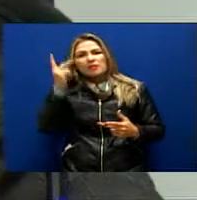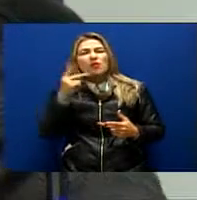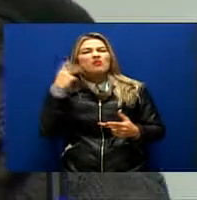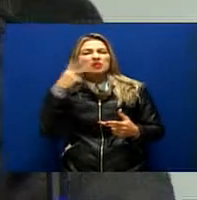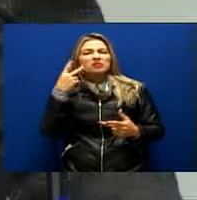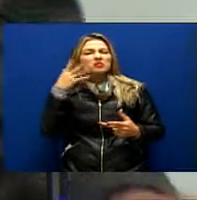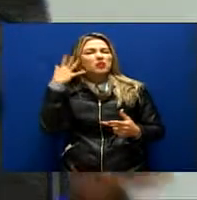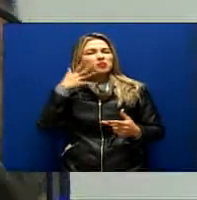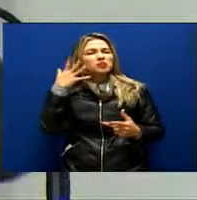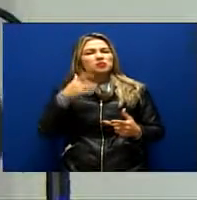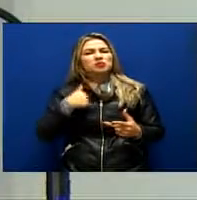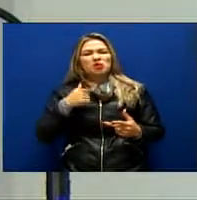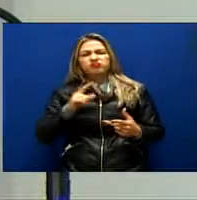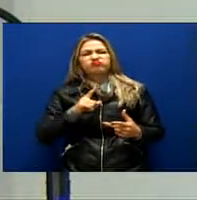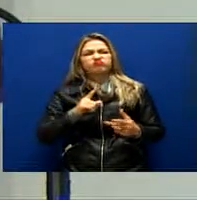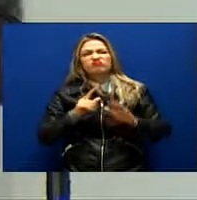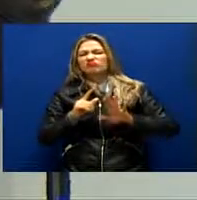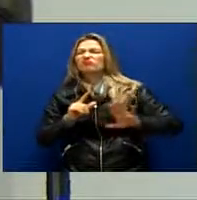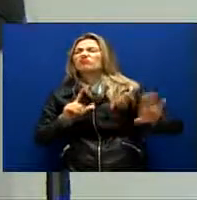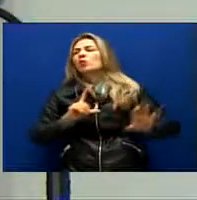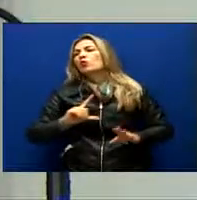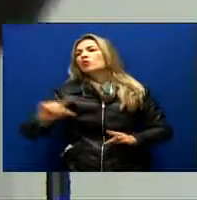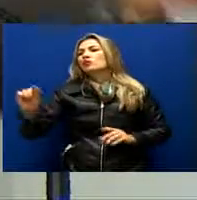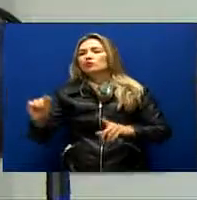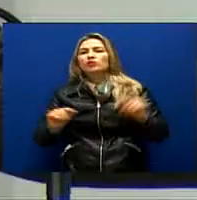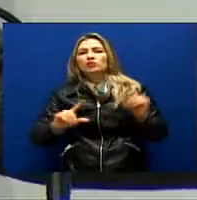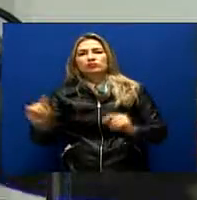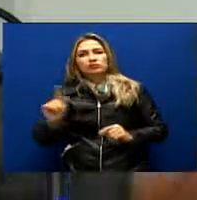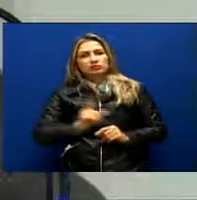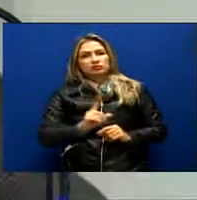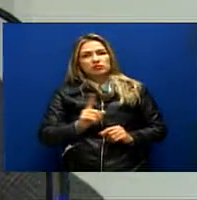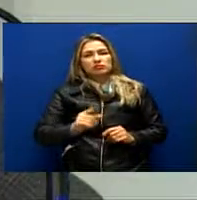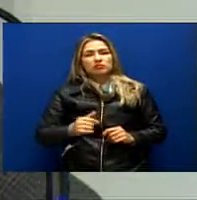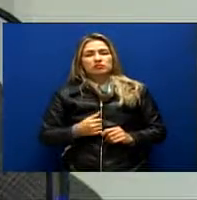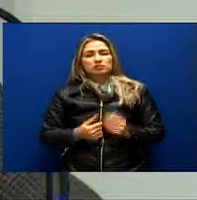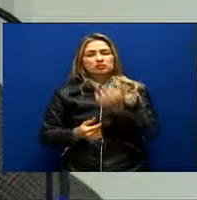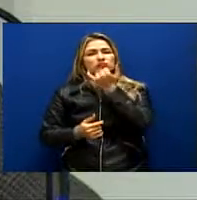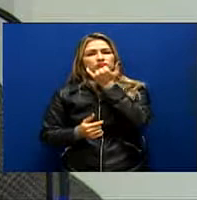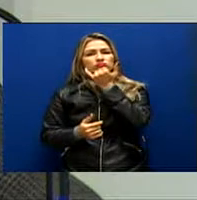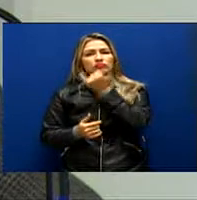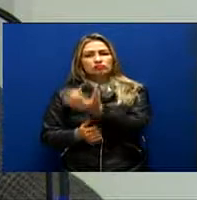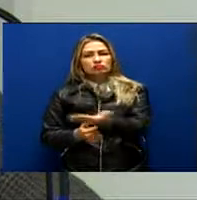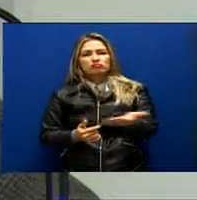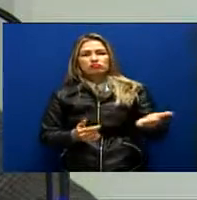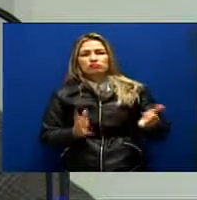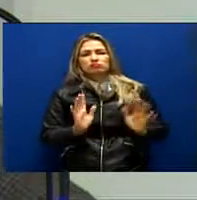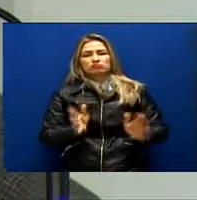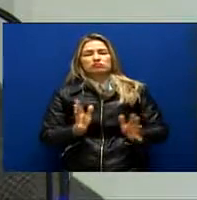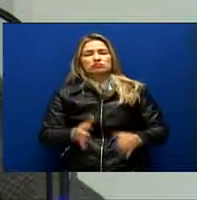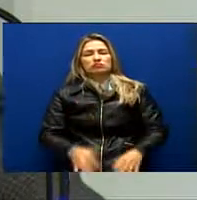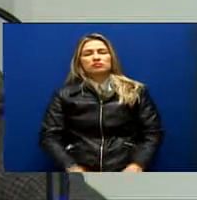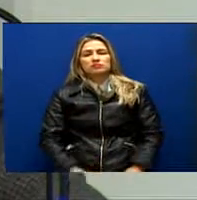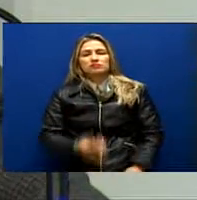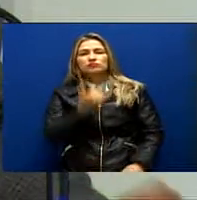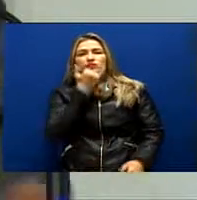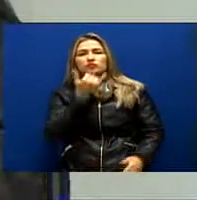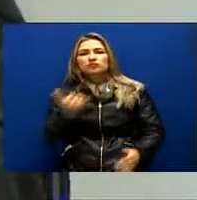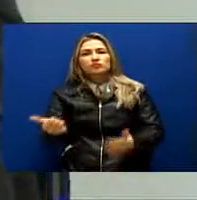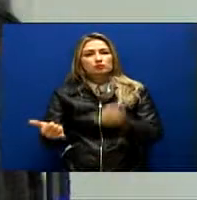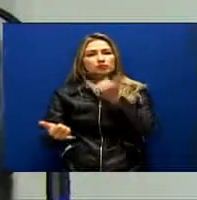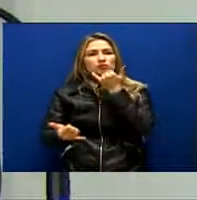senhoras. Então, mas já perdoei. Cristão precisa perdoar, né? Estão